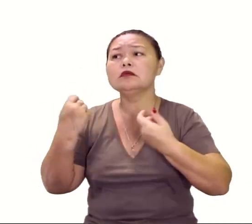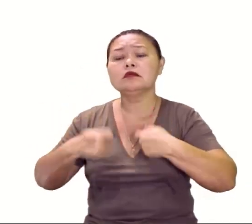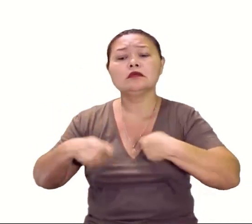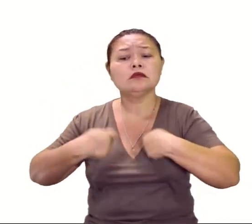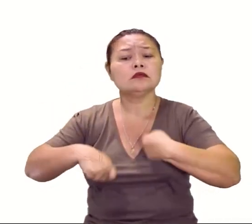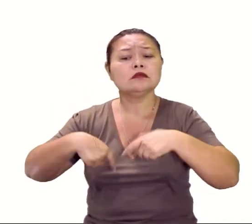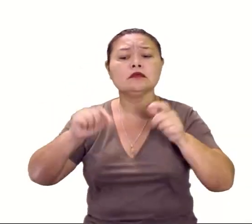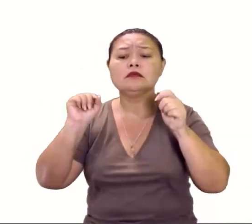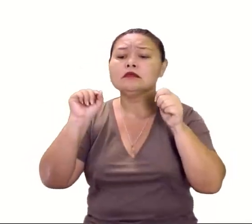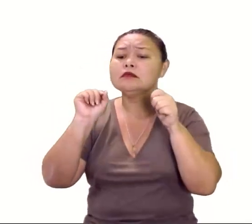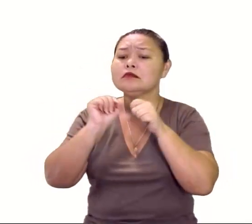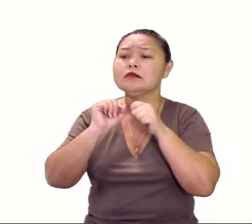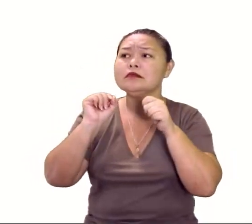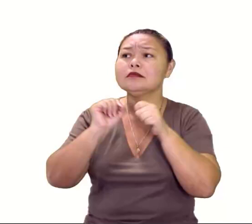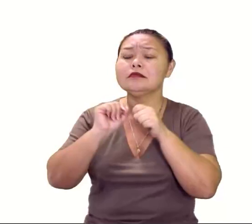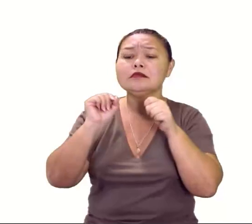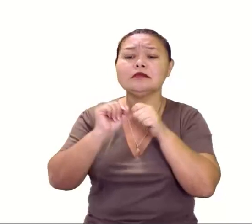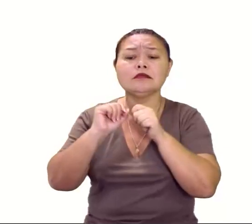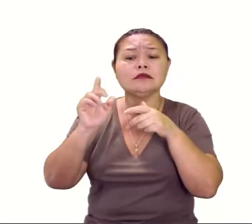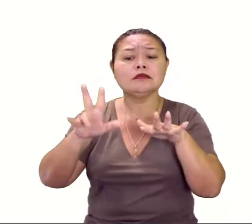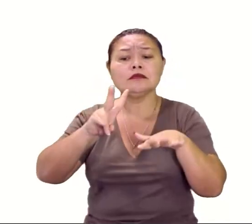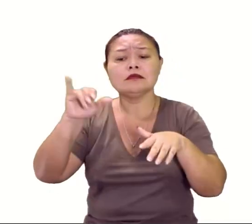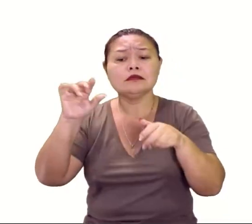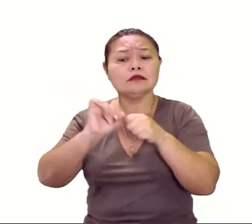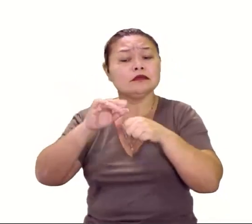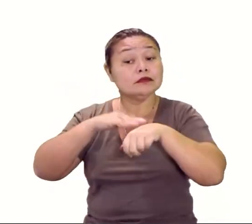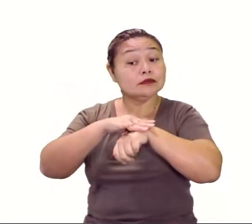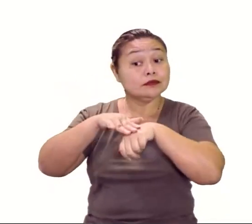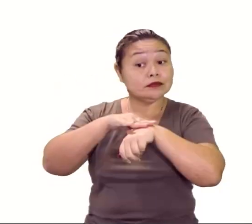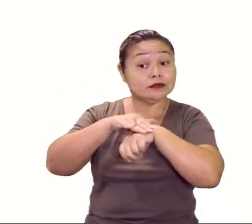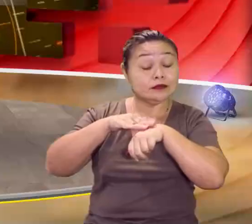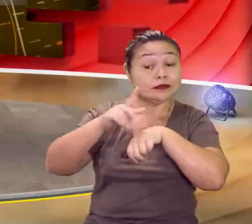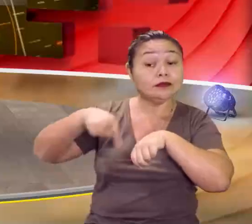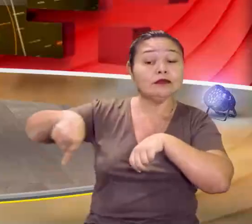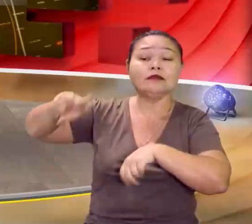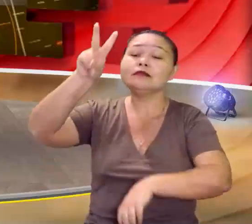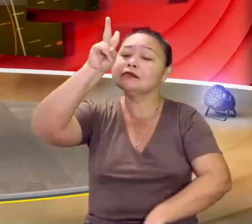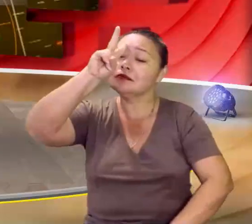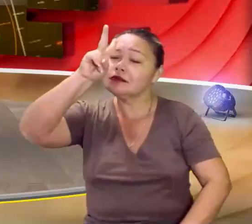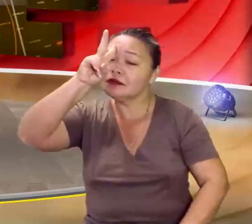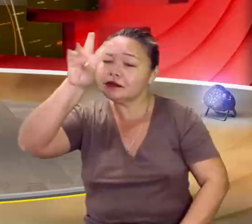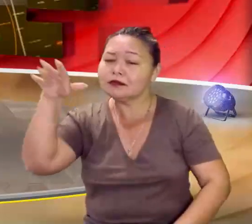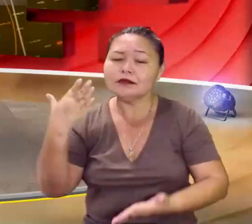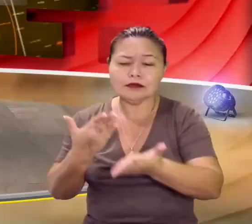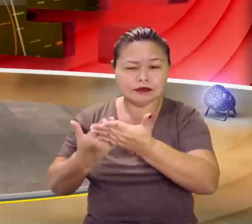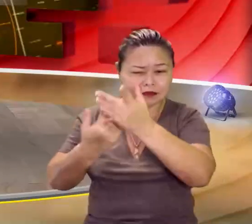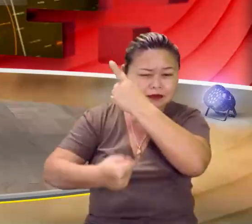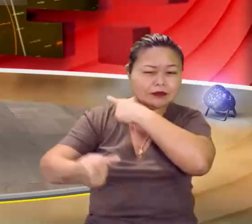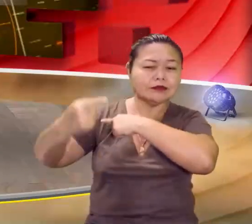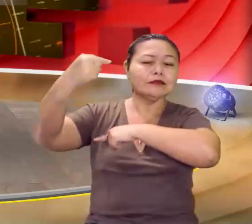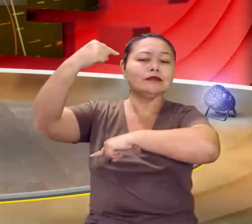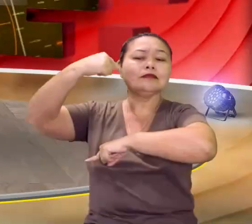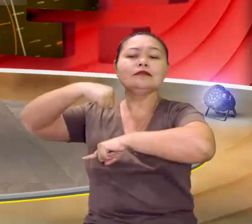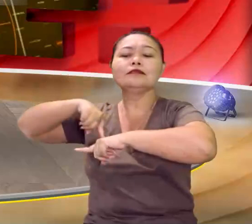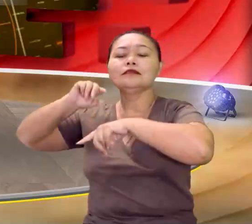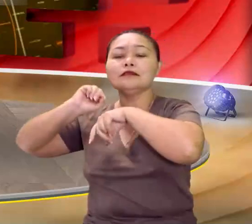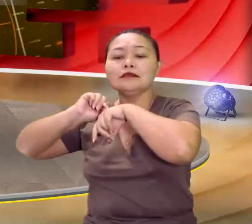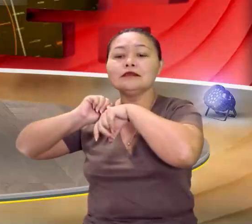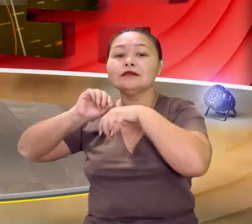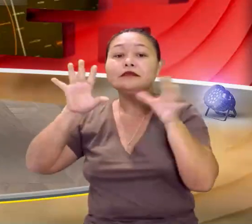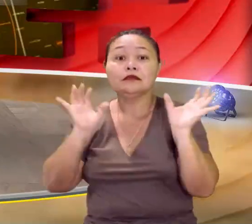ser feito? E aí a gente vai conversar um pouquinho com a galera, porque vocês lembram lá da aula anterior que a gente trabalhava